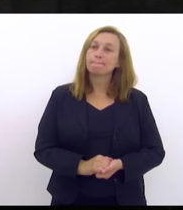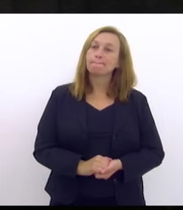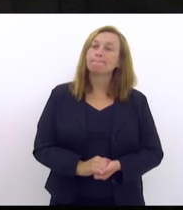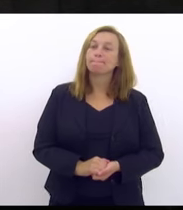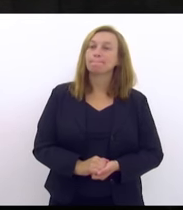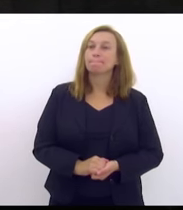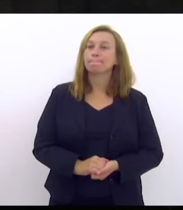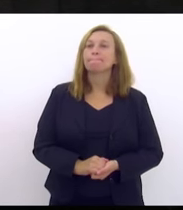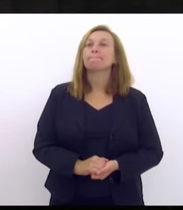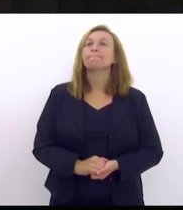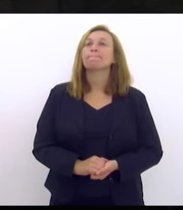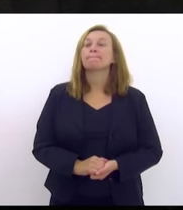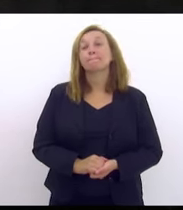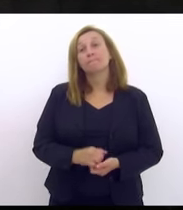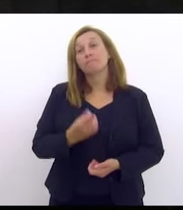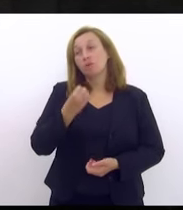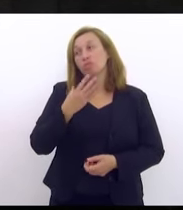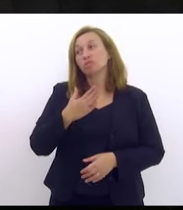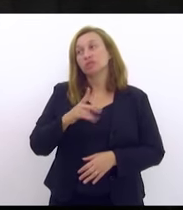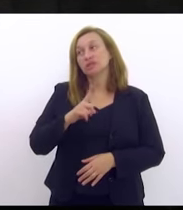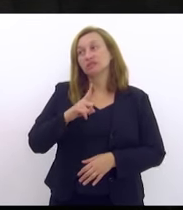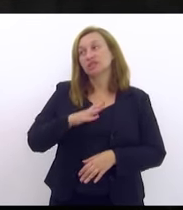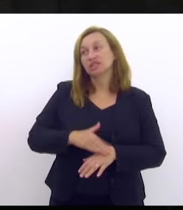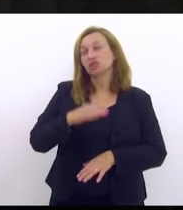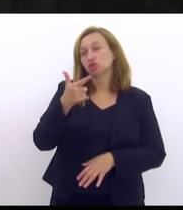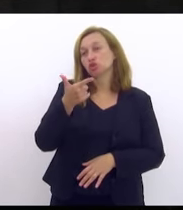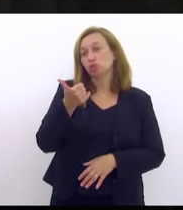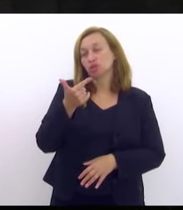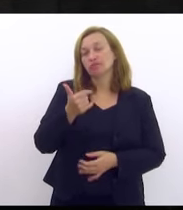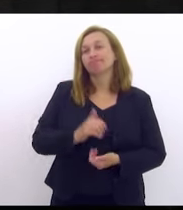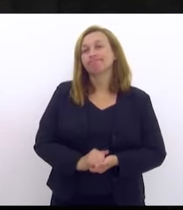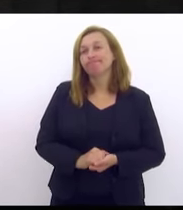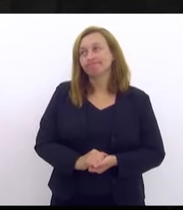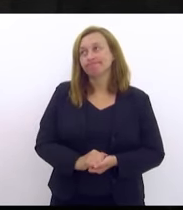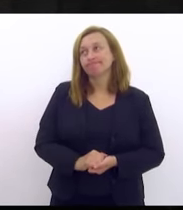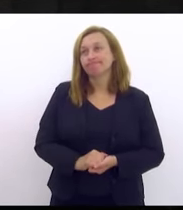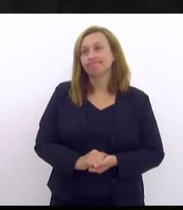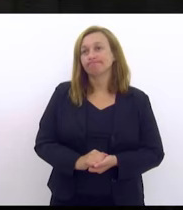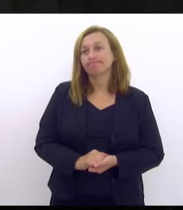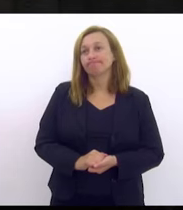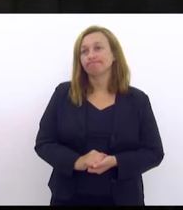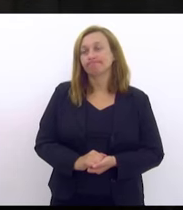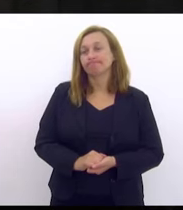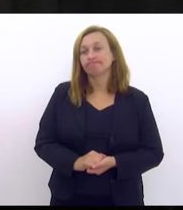ideal é que tivesse no mínimo 12. Então teria que